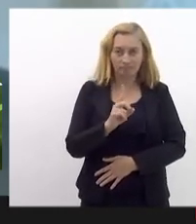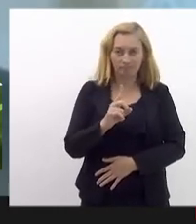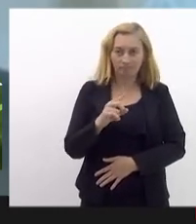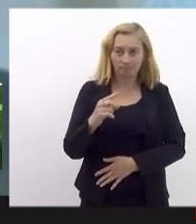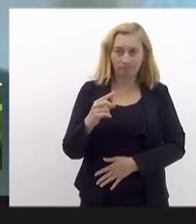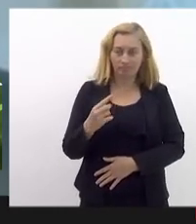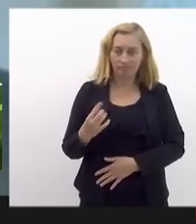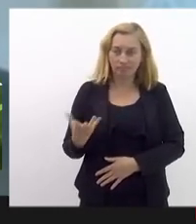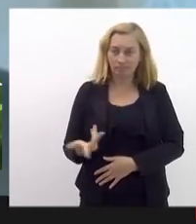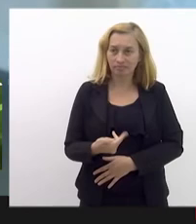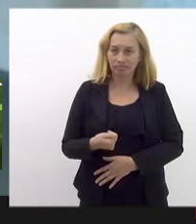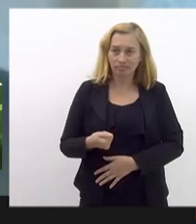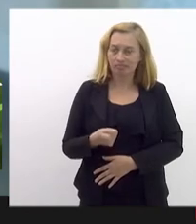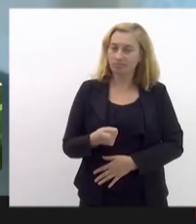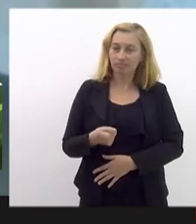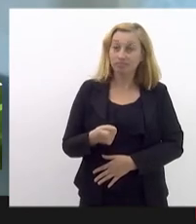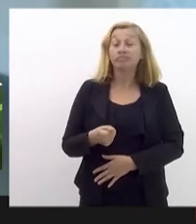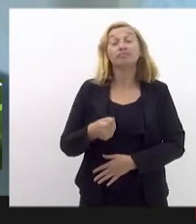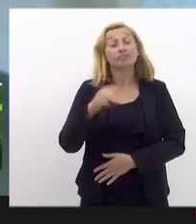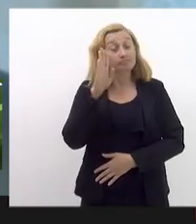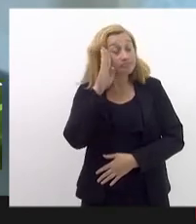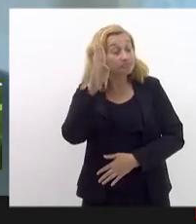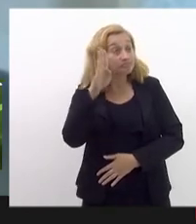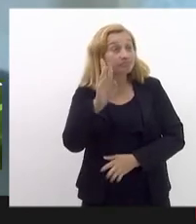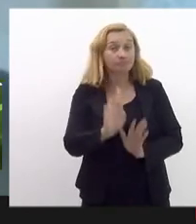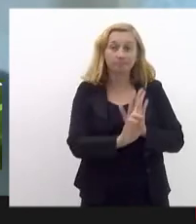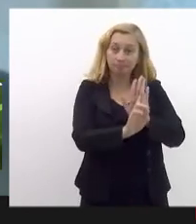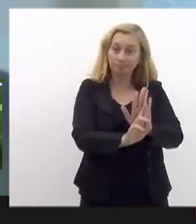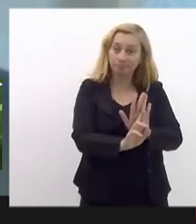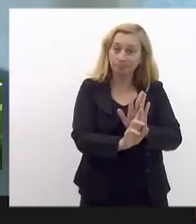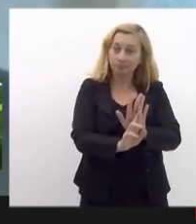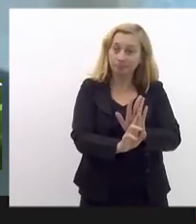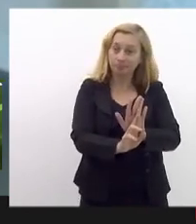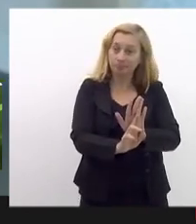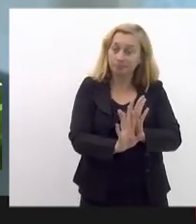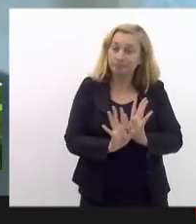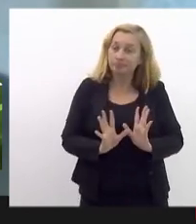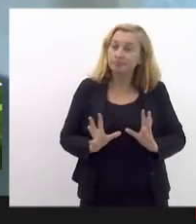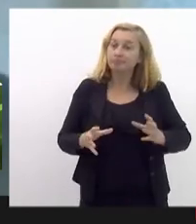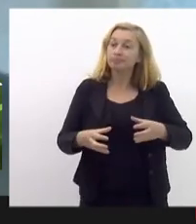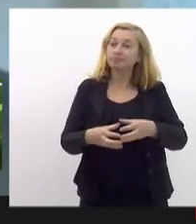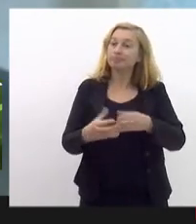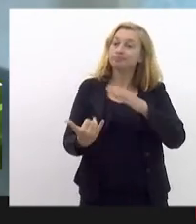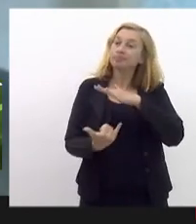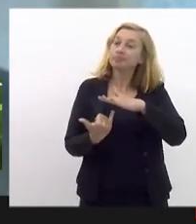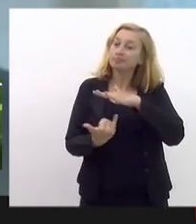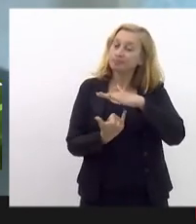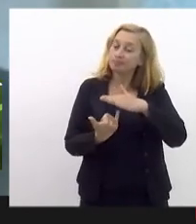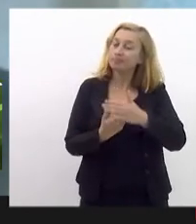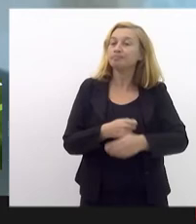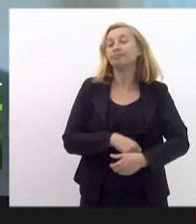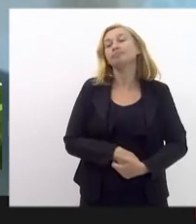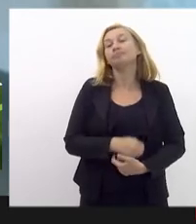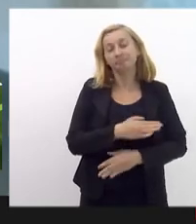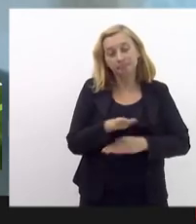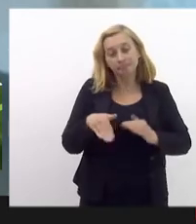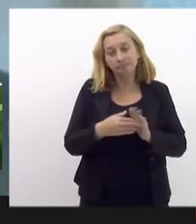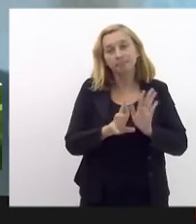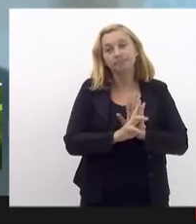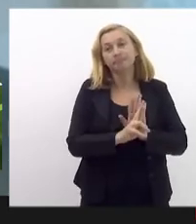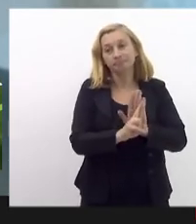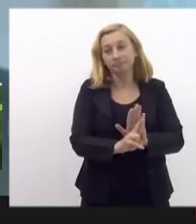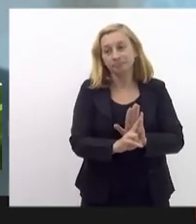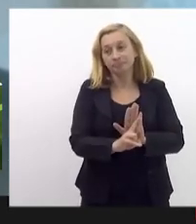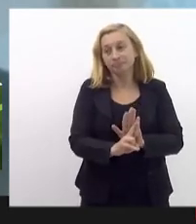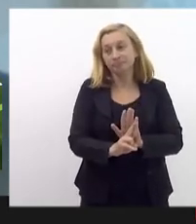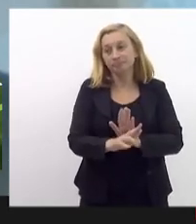É fundamental que a representação seja uma representação institucional de aqueles que representamos